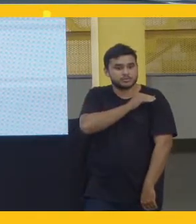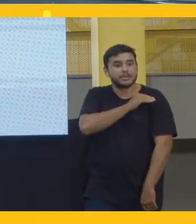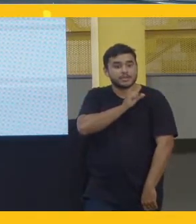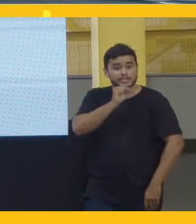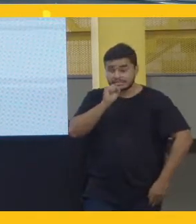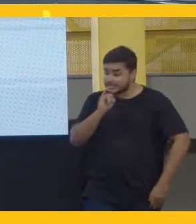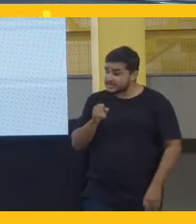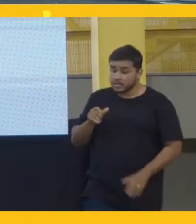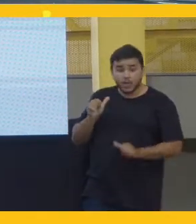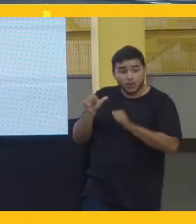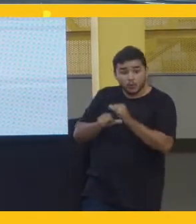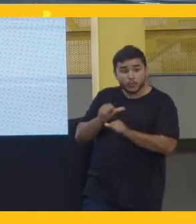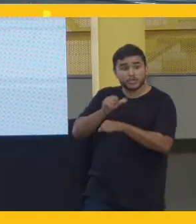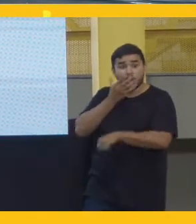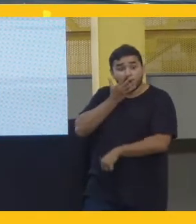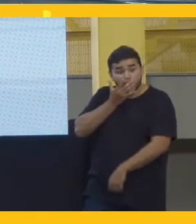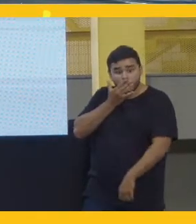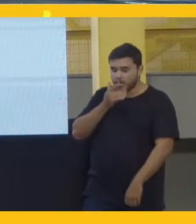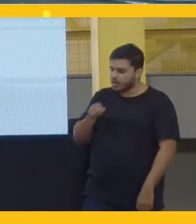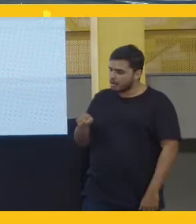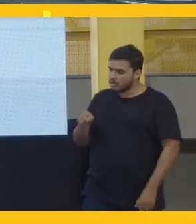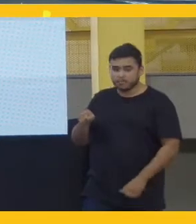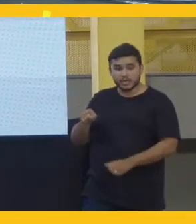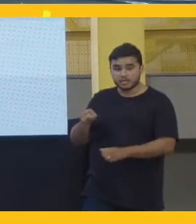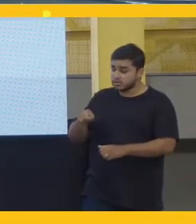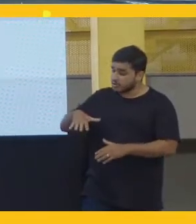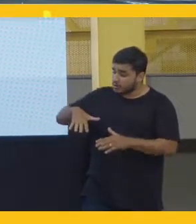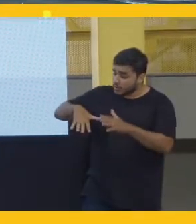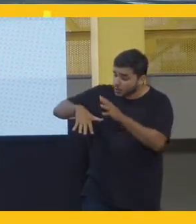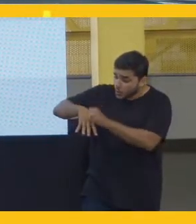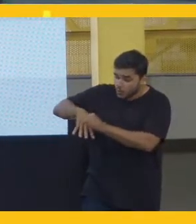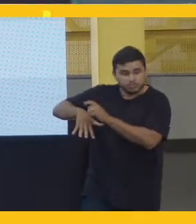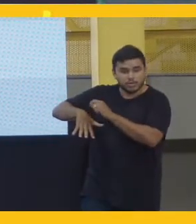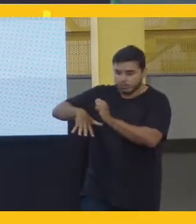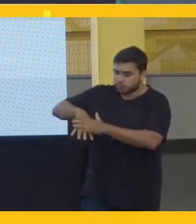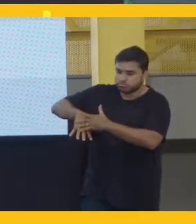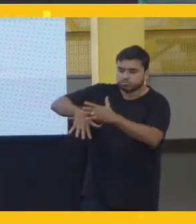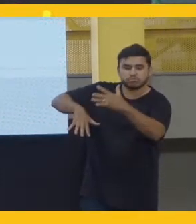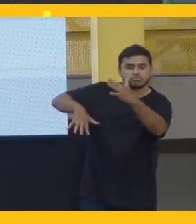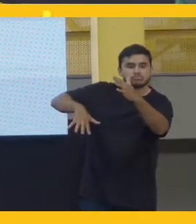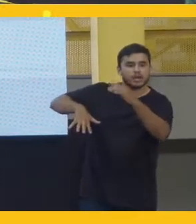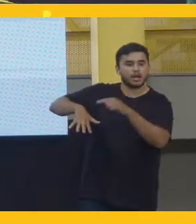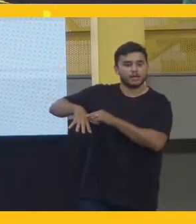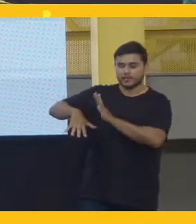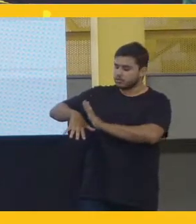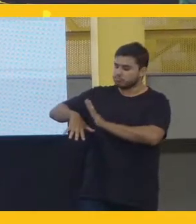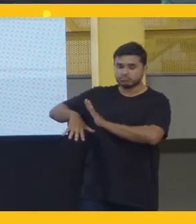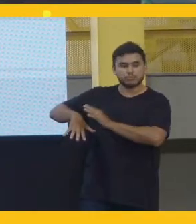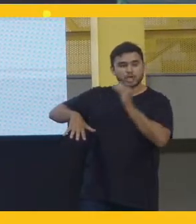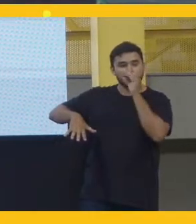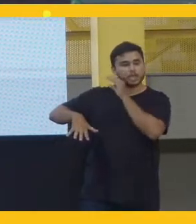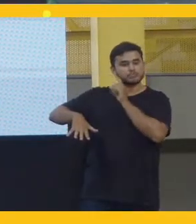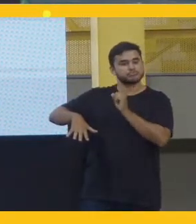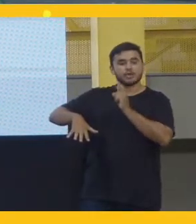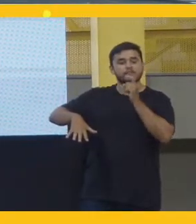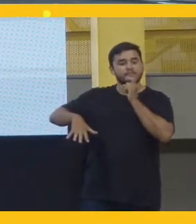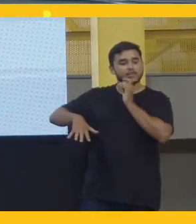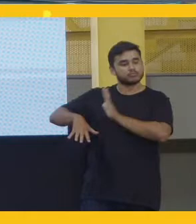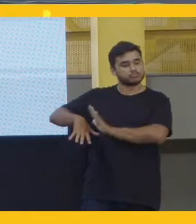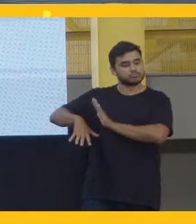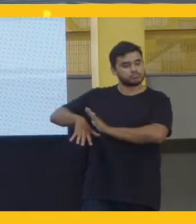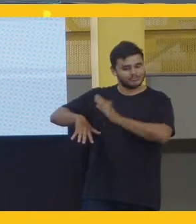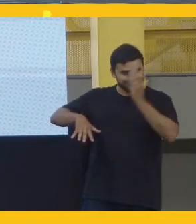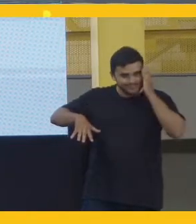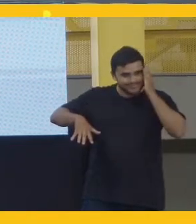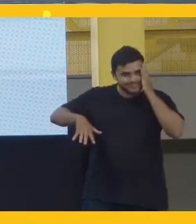demais. Mas voltando aqui ao negócio do olho, né, que a gente estava falando. Como é que é esse negócio do olho? Nós temos